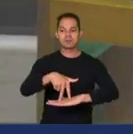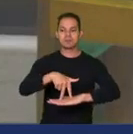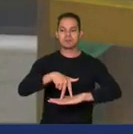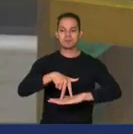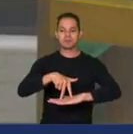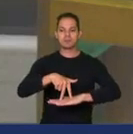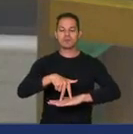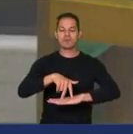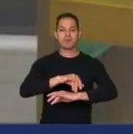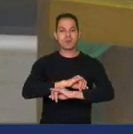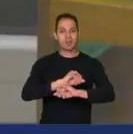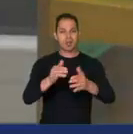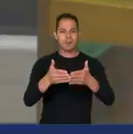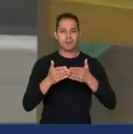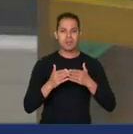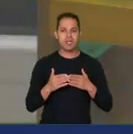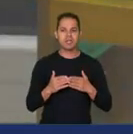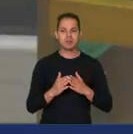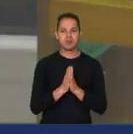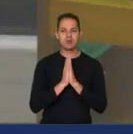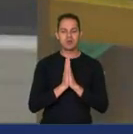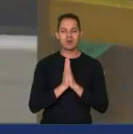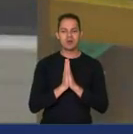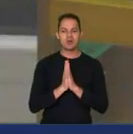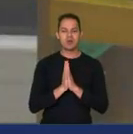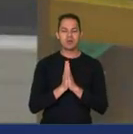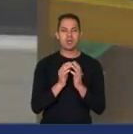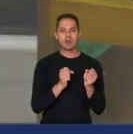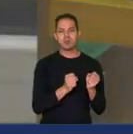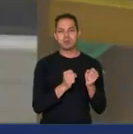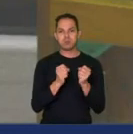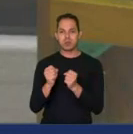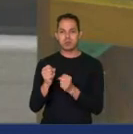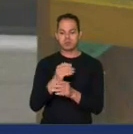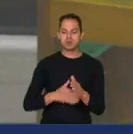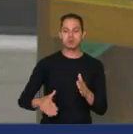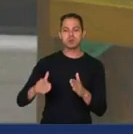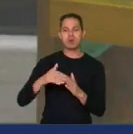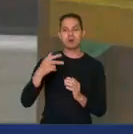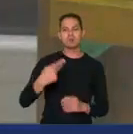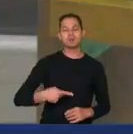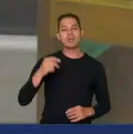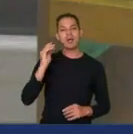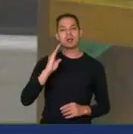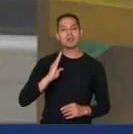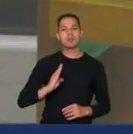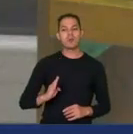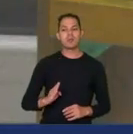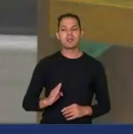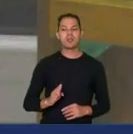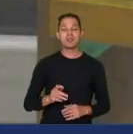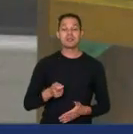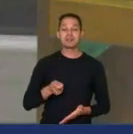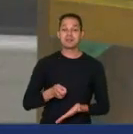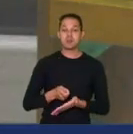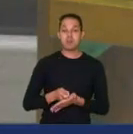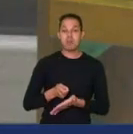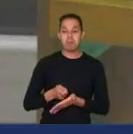pedir aos poderes constituídos desse país, que tem como obrigação